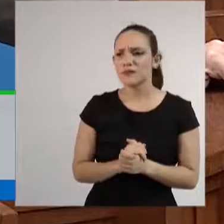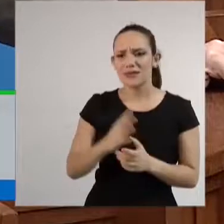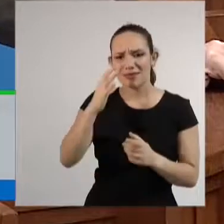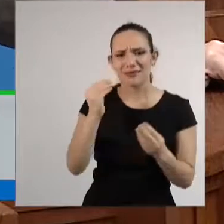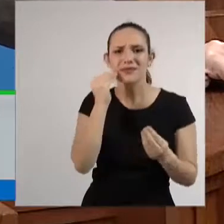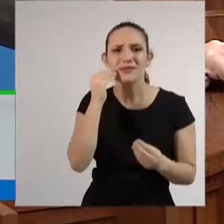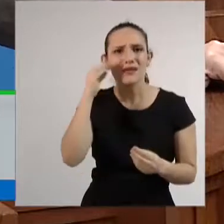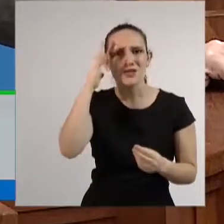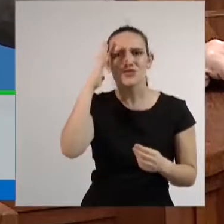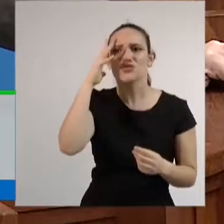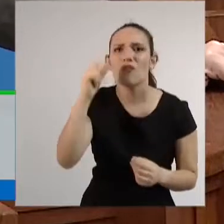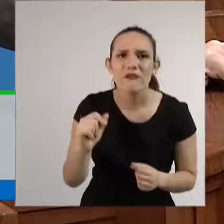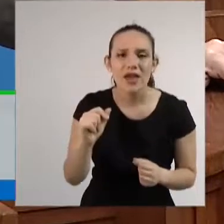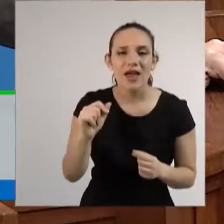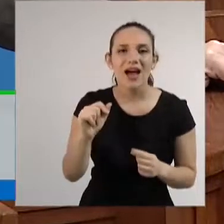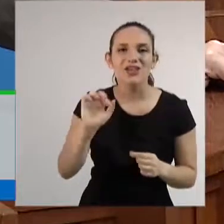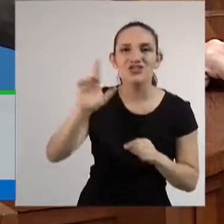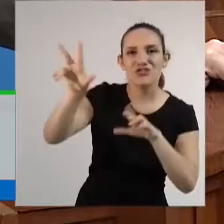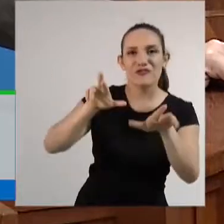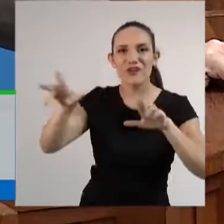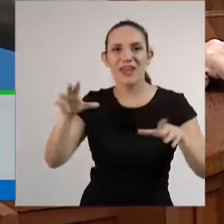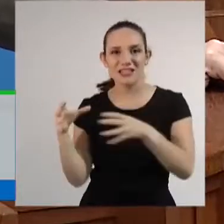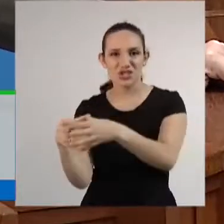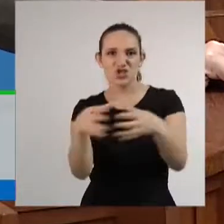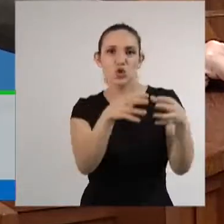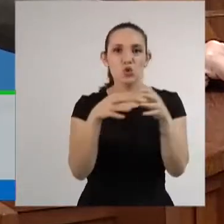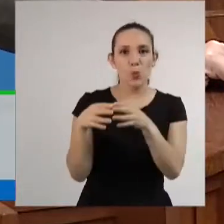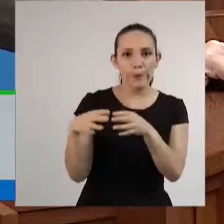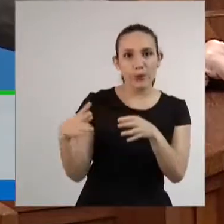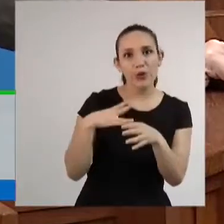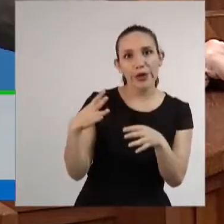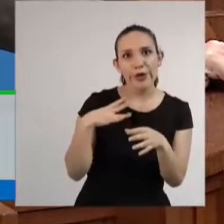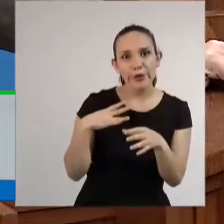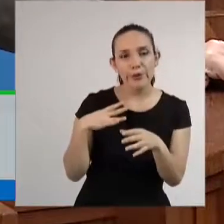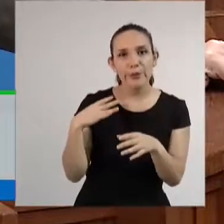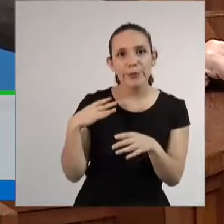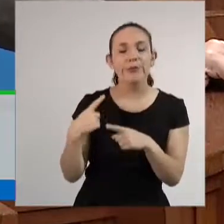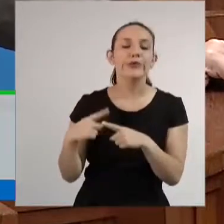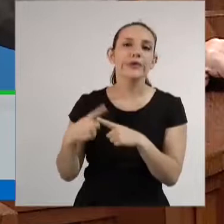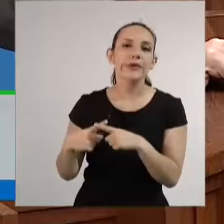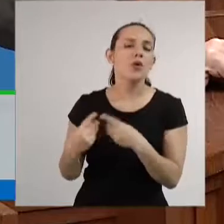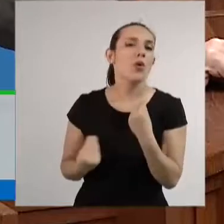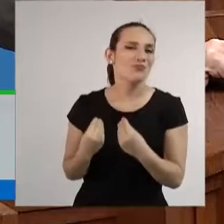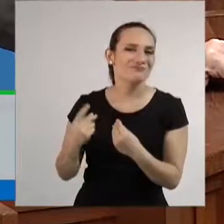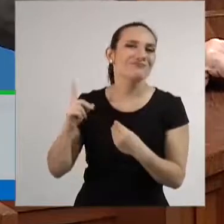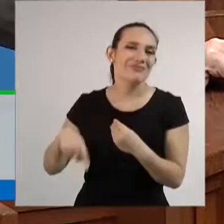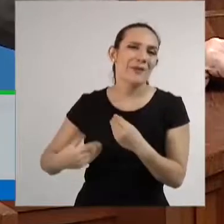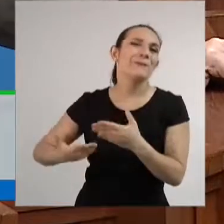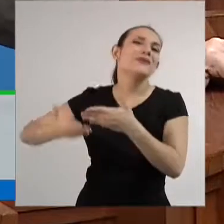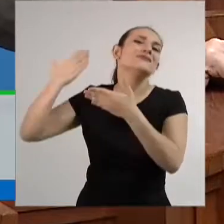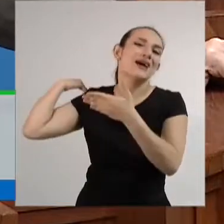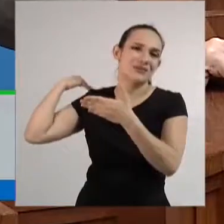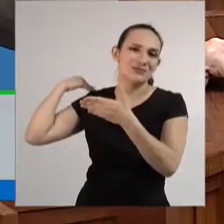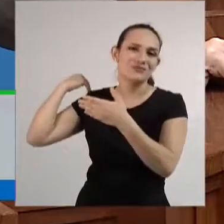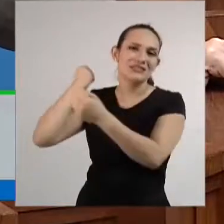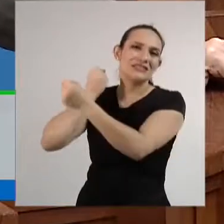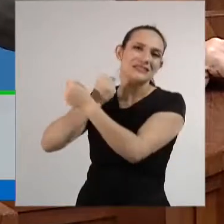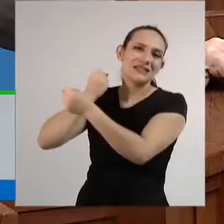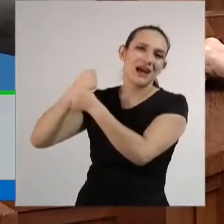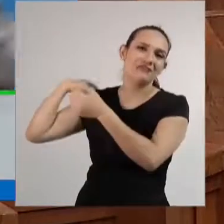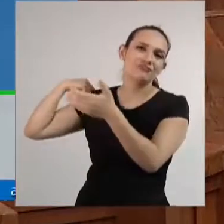desigualdades históricas herdadas de mais de 3 séculos de escravidão. E a pobreza no Brasil, ela tem